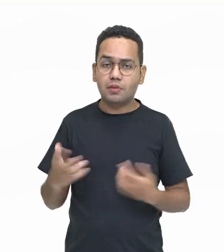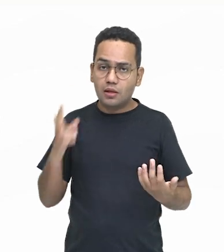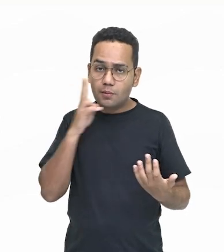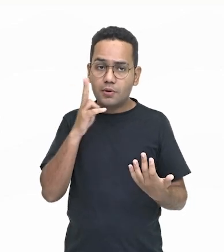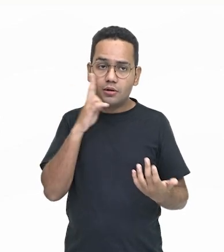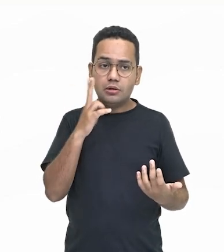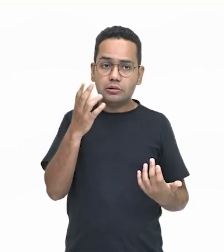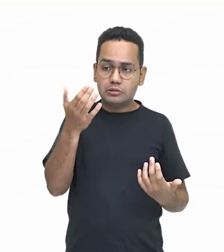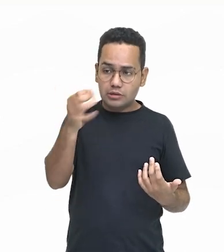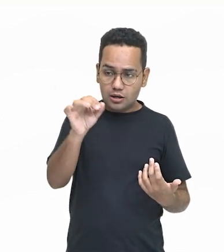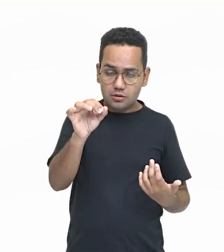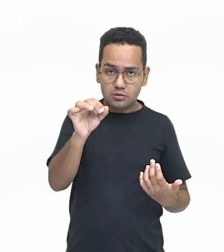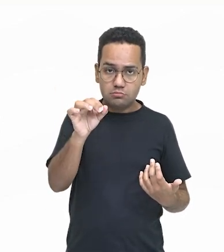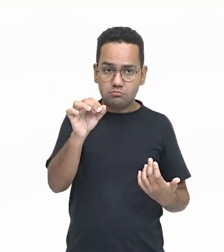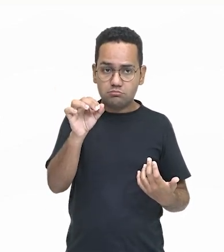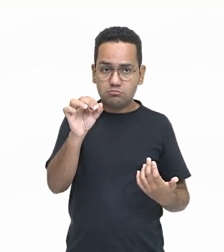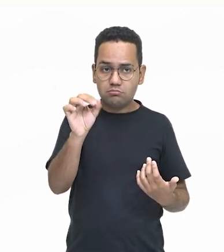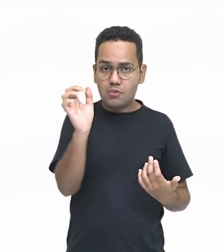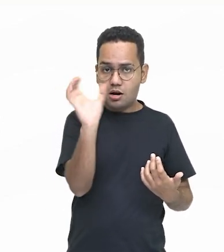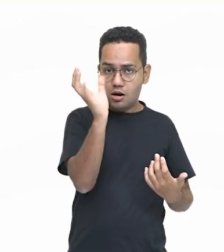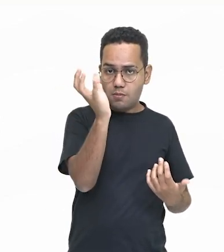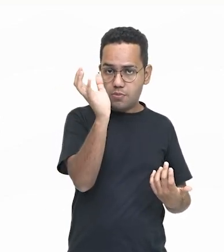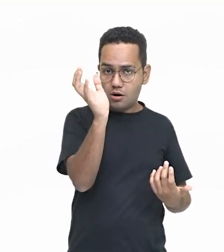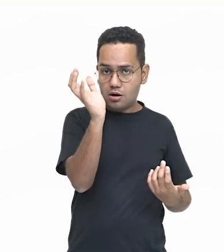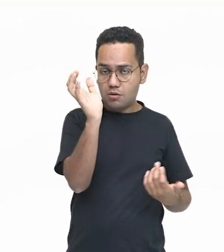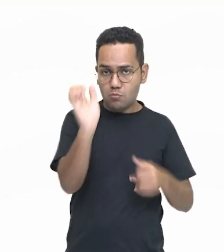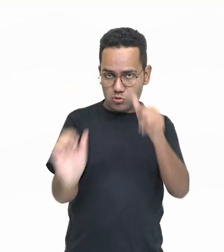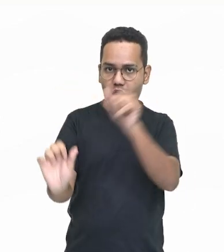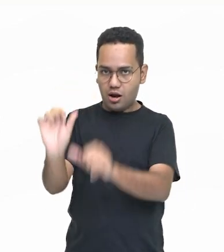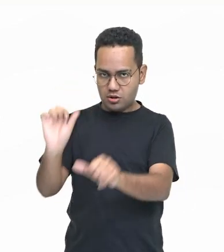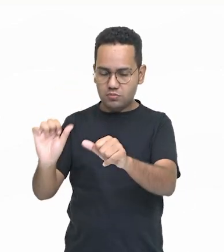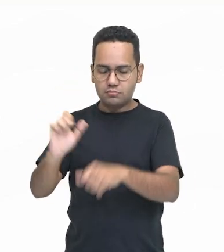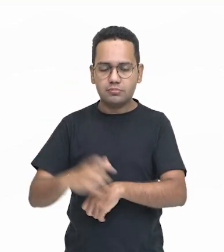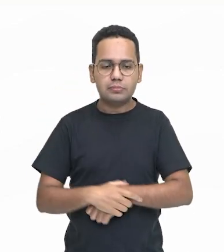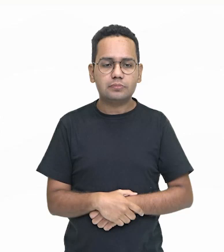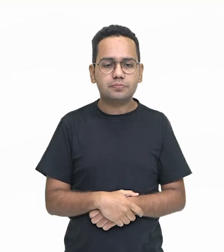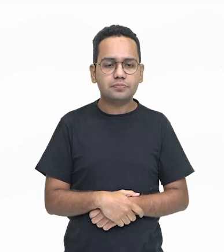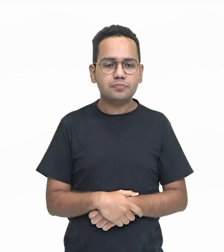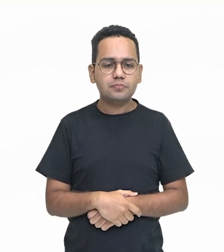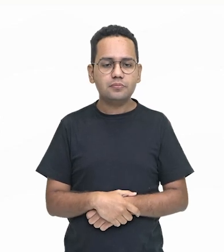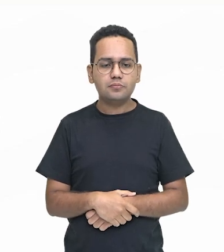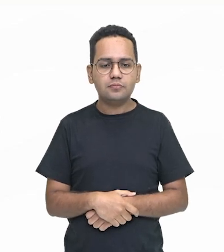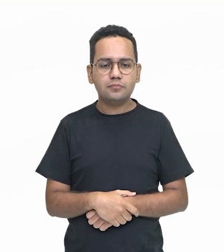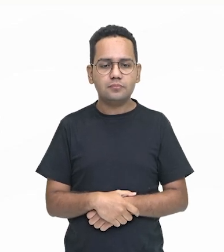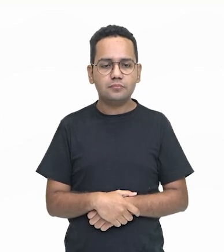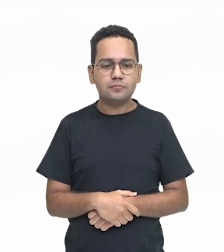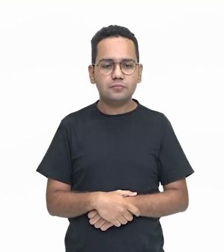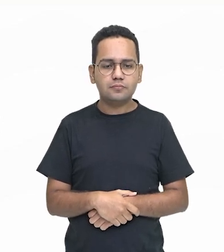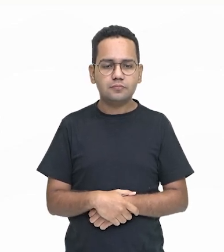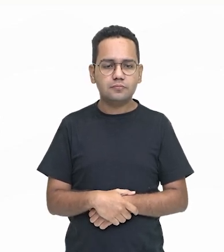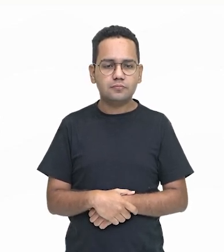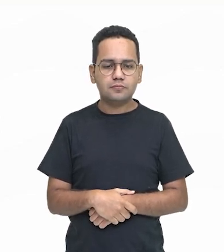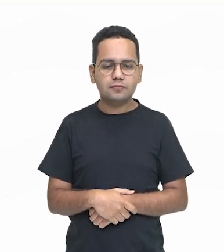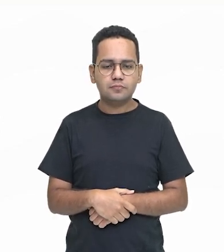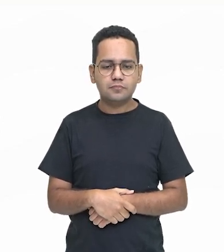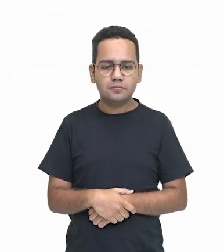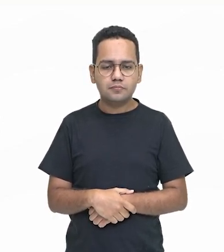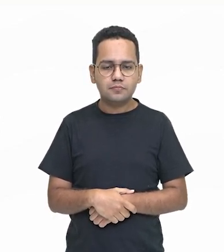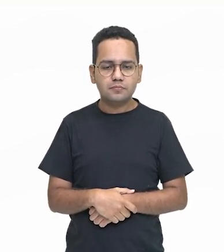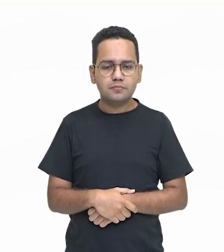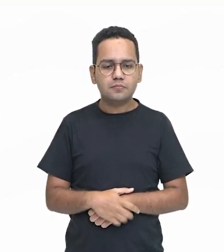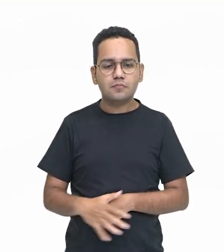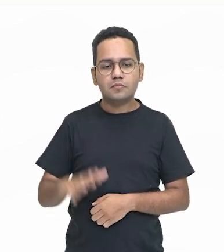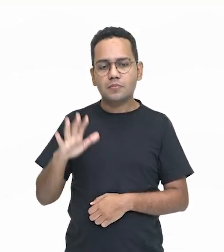lâmpadas, certo? Eram 10 lâmpadas, só que essas 10 lâmpadas agora eram de